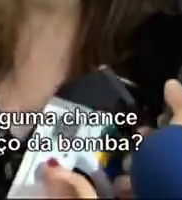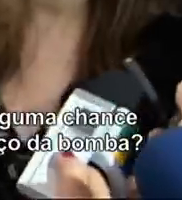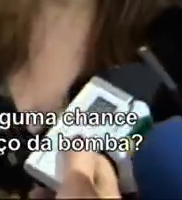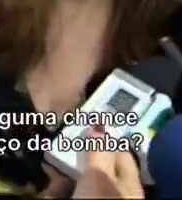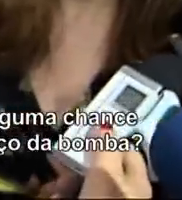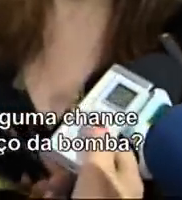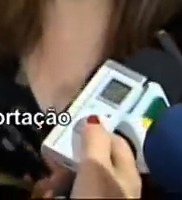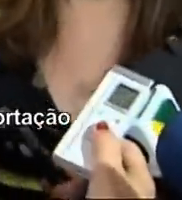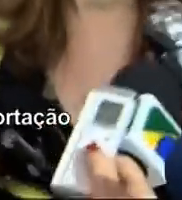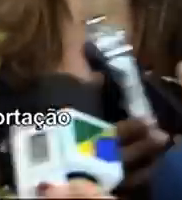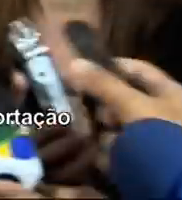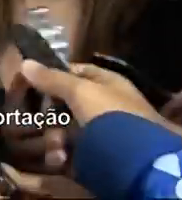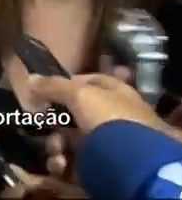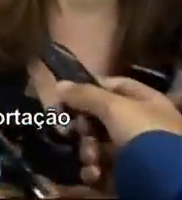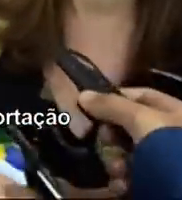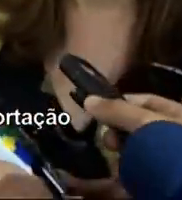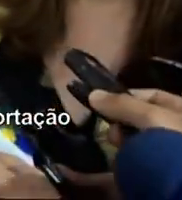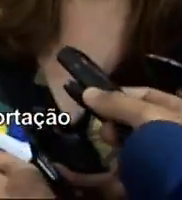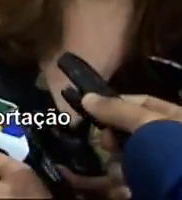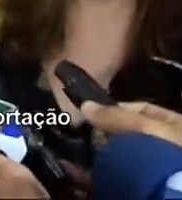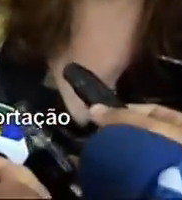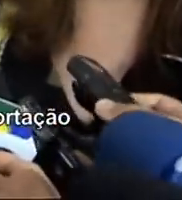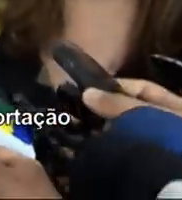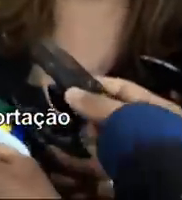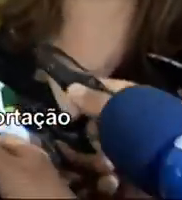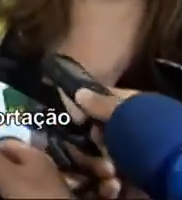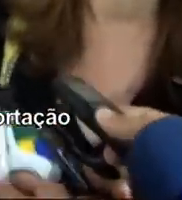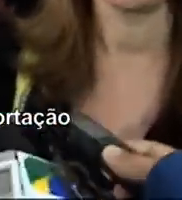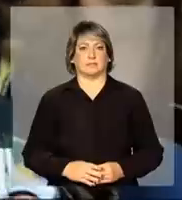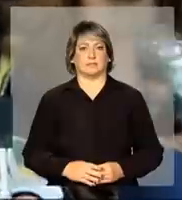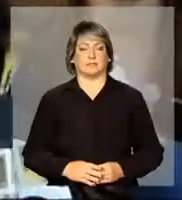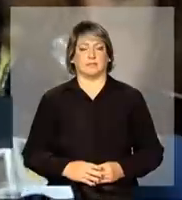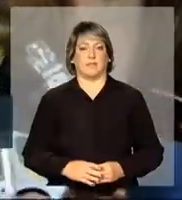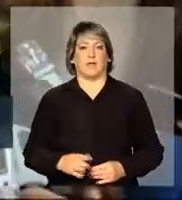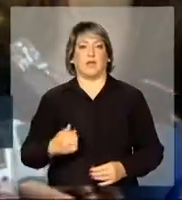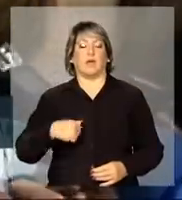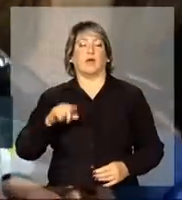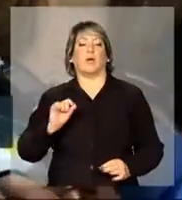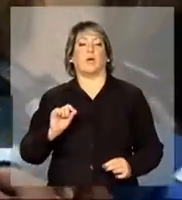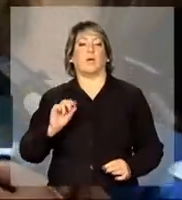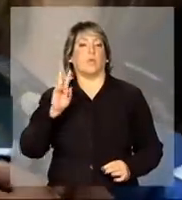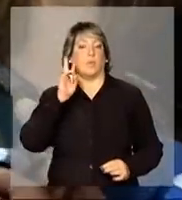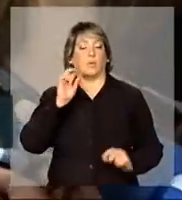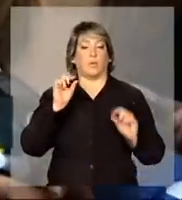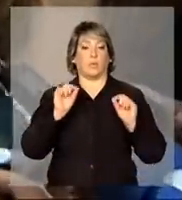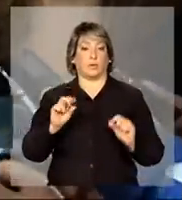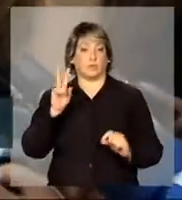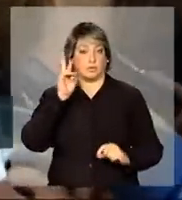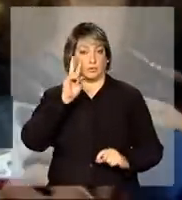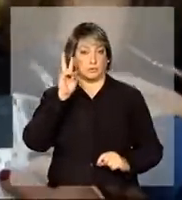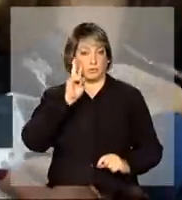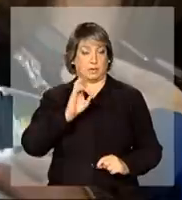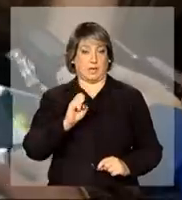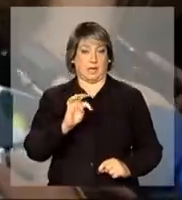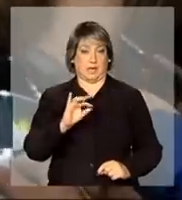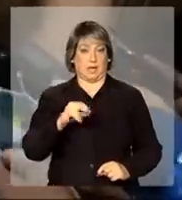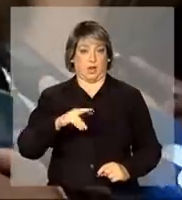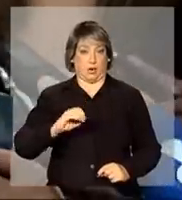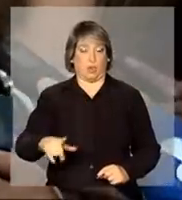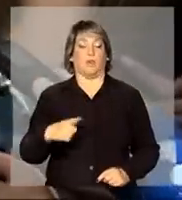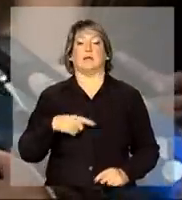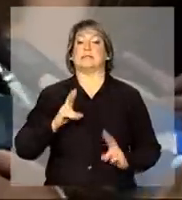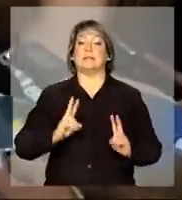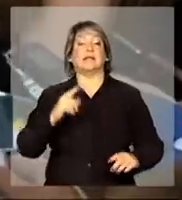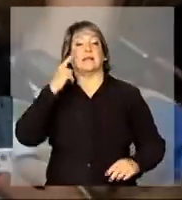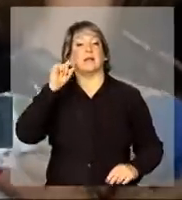reduzir o preço da bomba? A ideia é essa, diminuir a exportação e reduzir preço? Olha, a ideia é sempre reforçar o